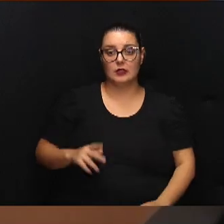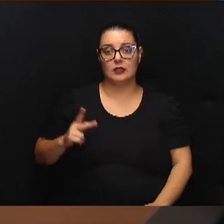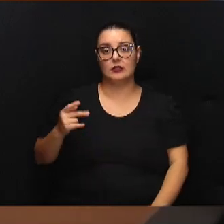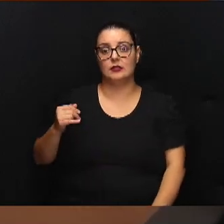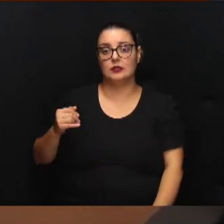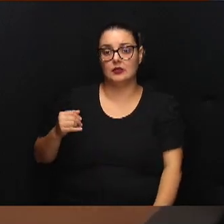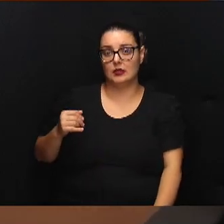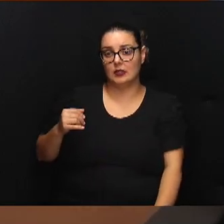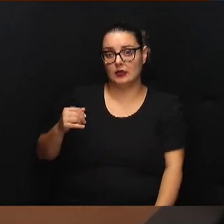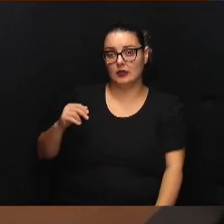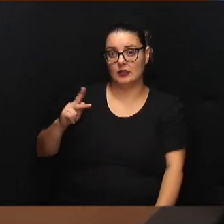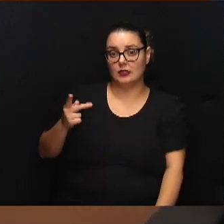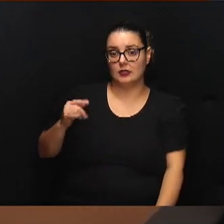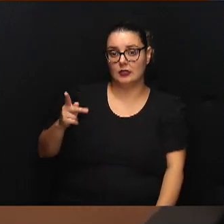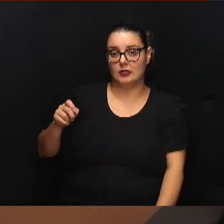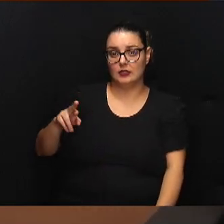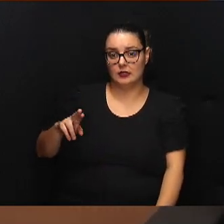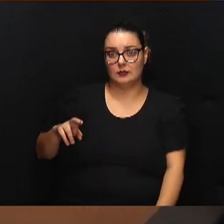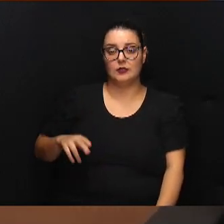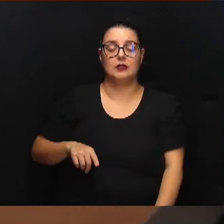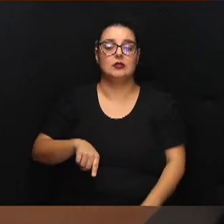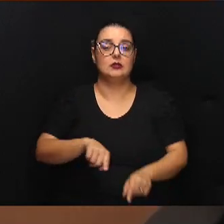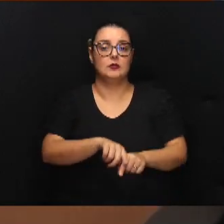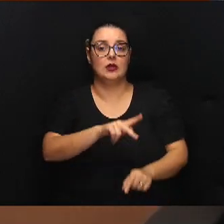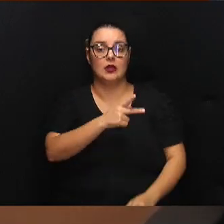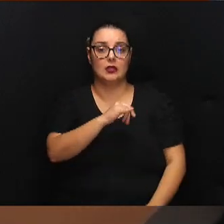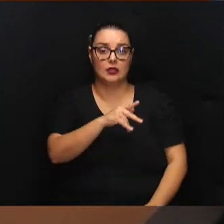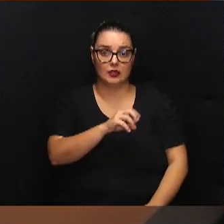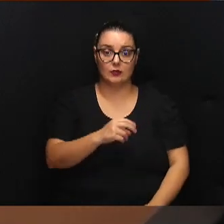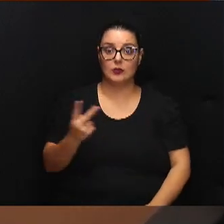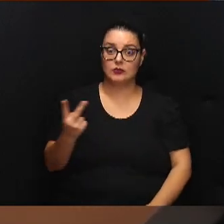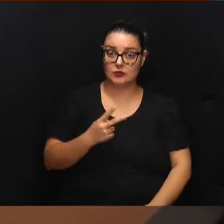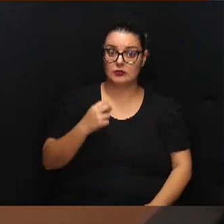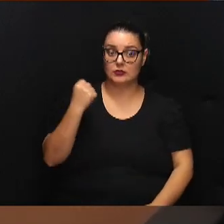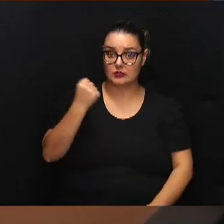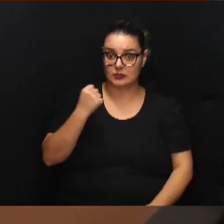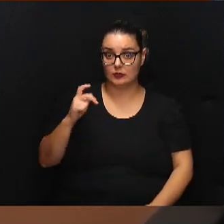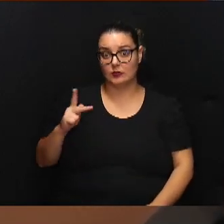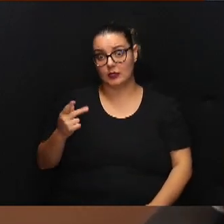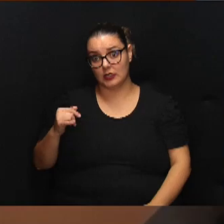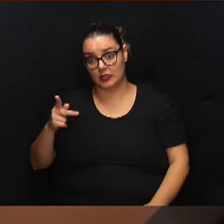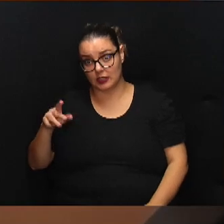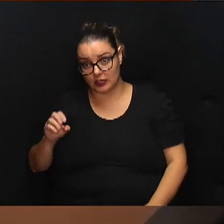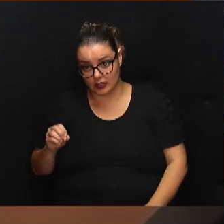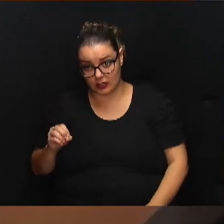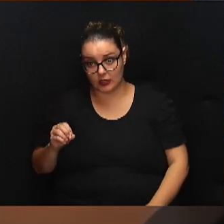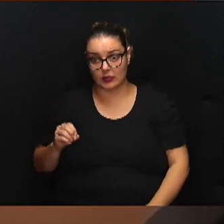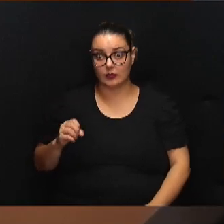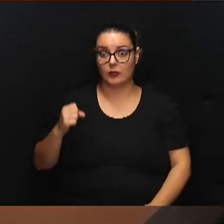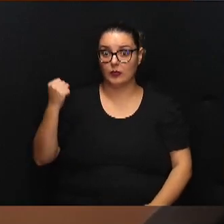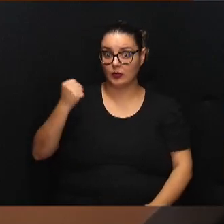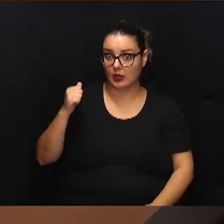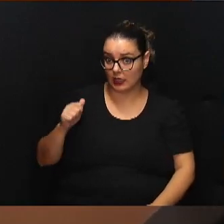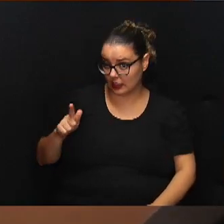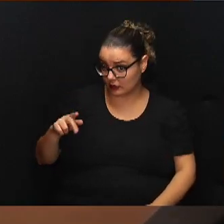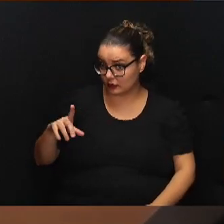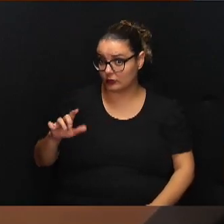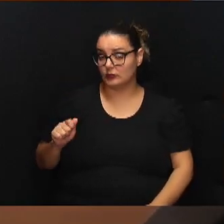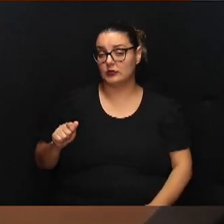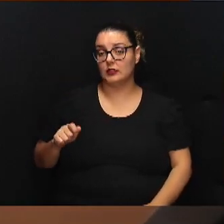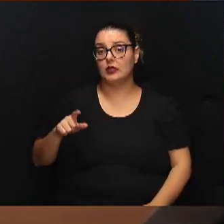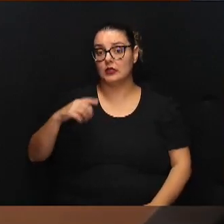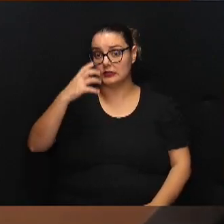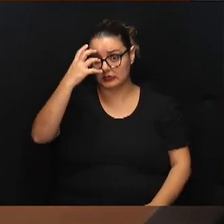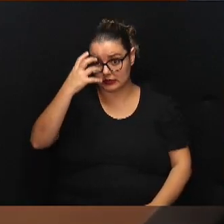aparece aí, mas a hiper e a hipo, ambas são graves, né? Uma hipoglicemia de forma aguda, ela é muito